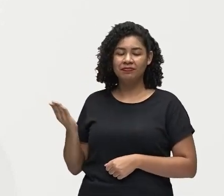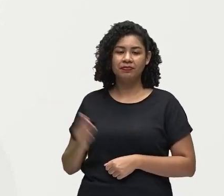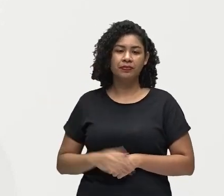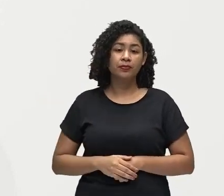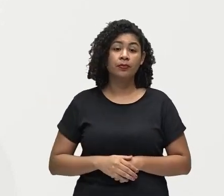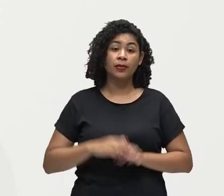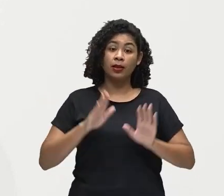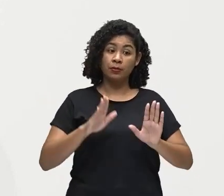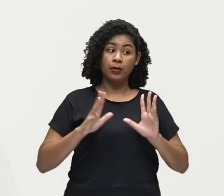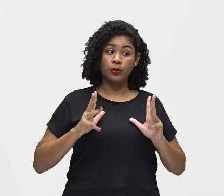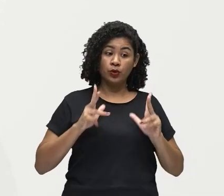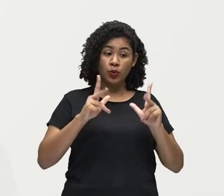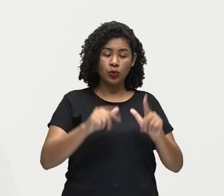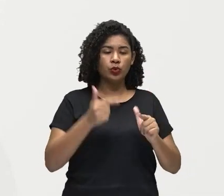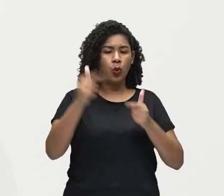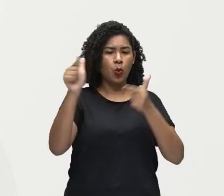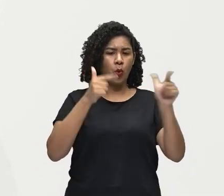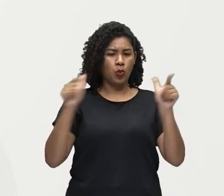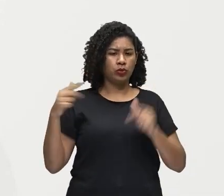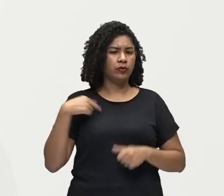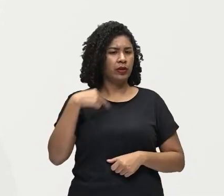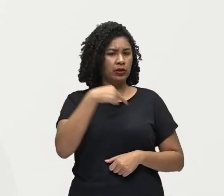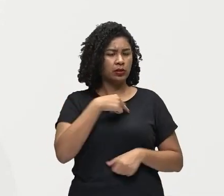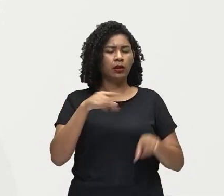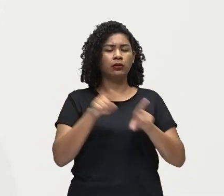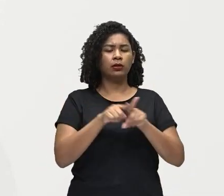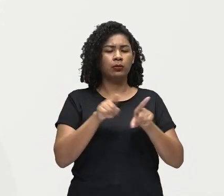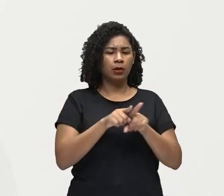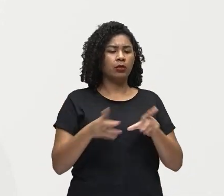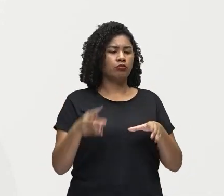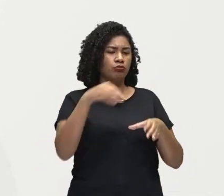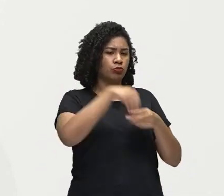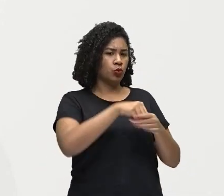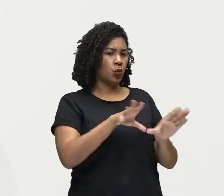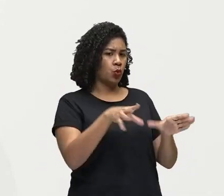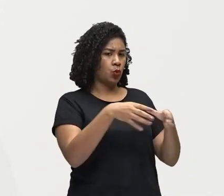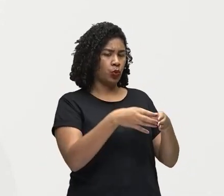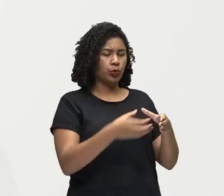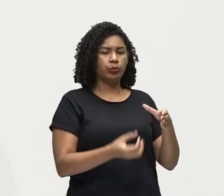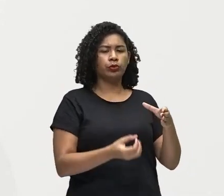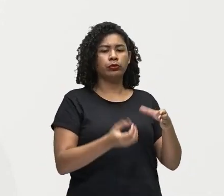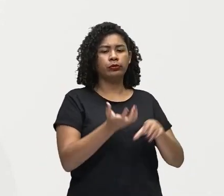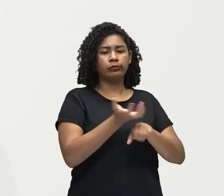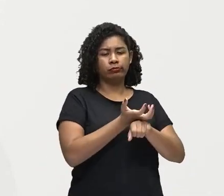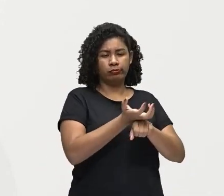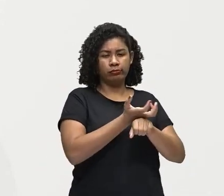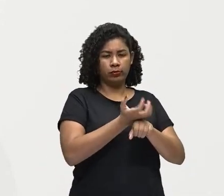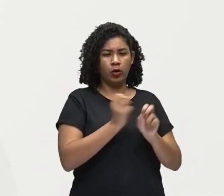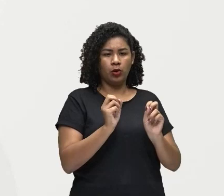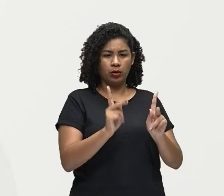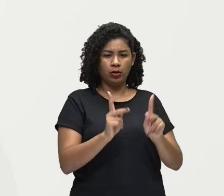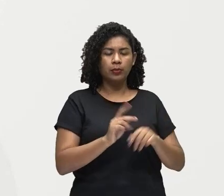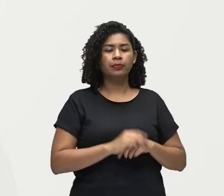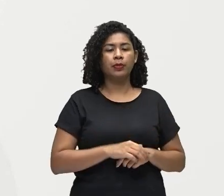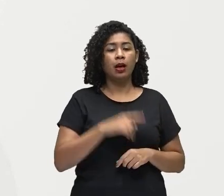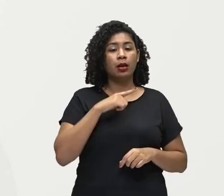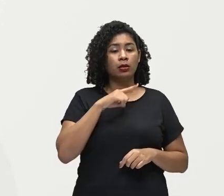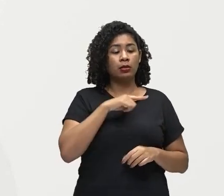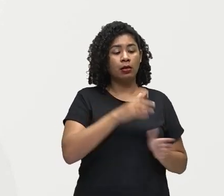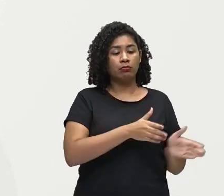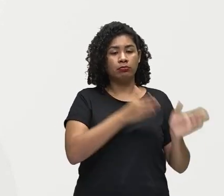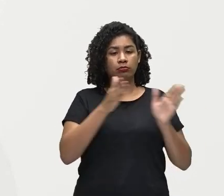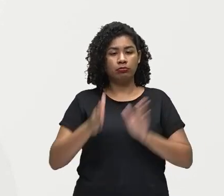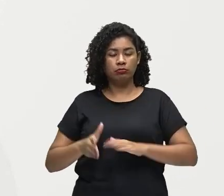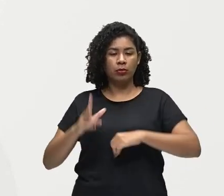todos os outros vegetais são produtores, tá? E aí você tem o gafanhoto, que se alimenta desse capim. Você